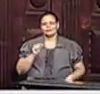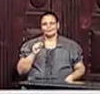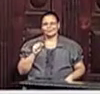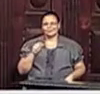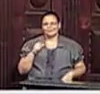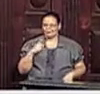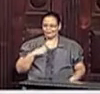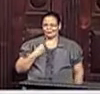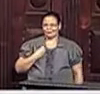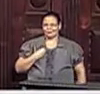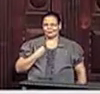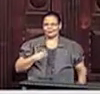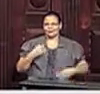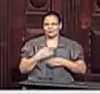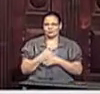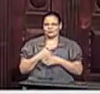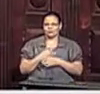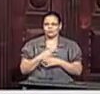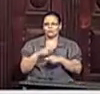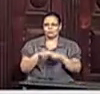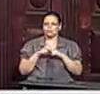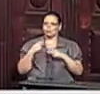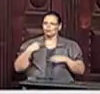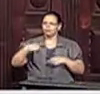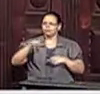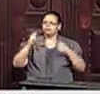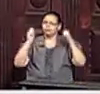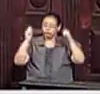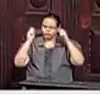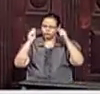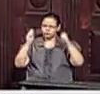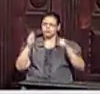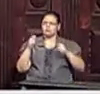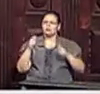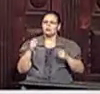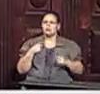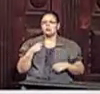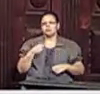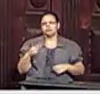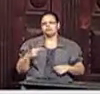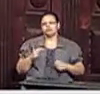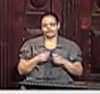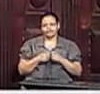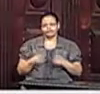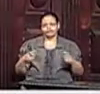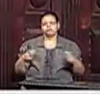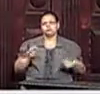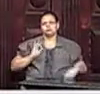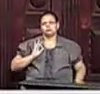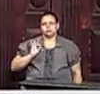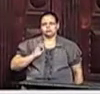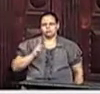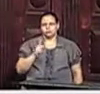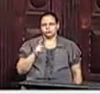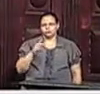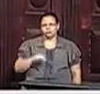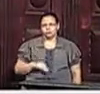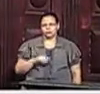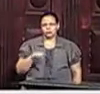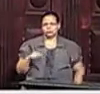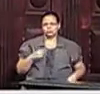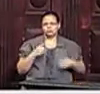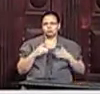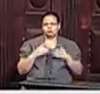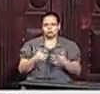se vive na cidade. Por isso fui lá reivindicar que se faça reforço do efetivo do batalhão, que os policiais sejam dedicados